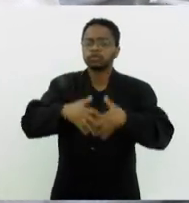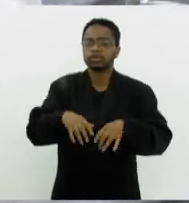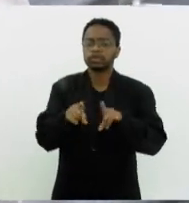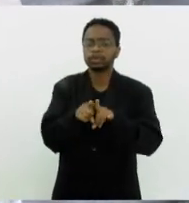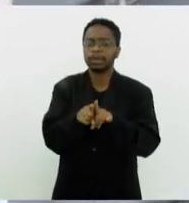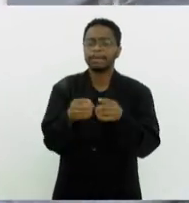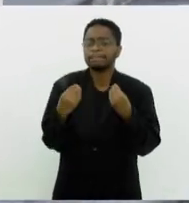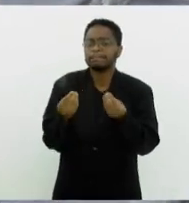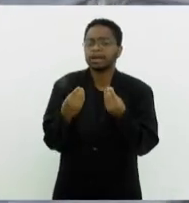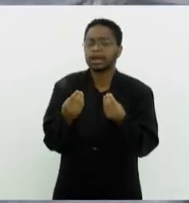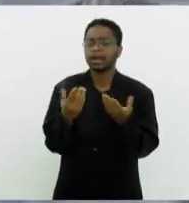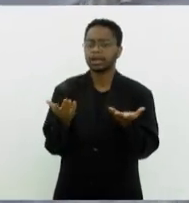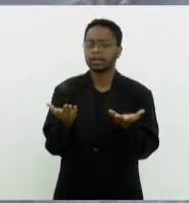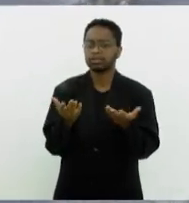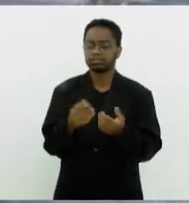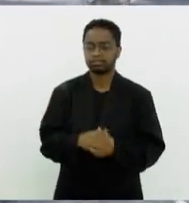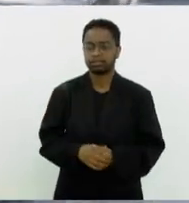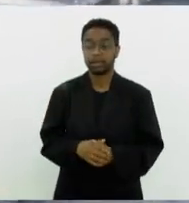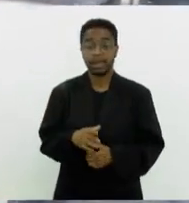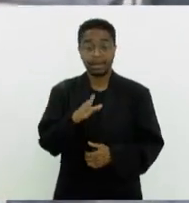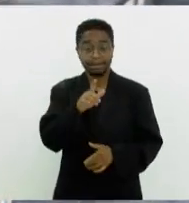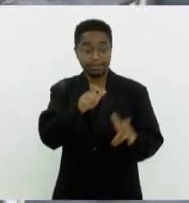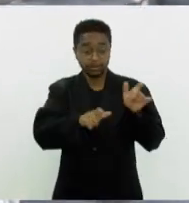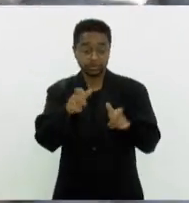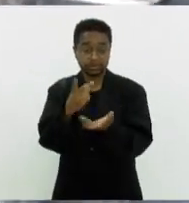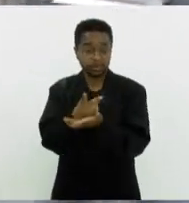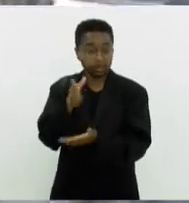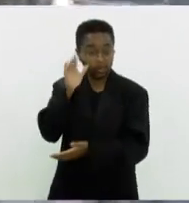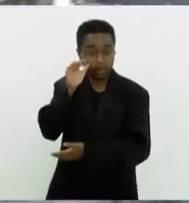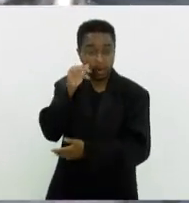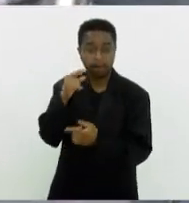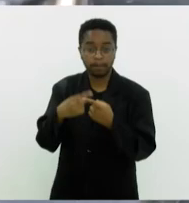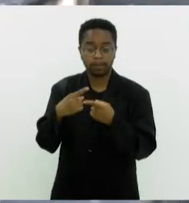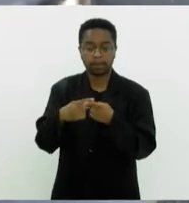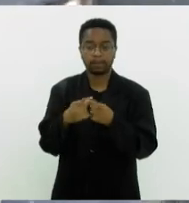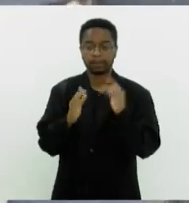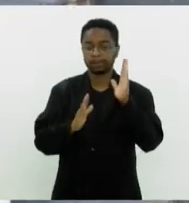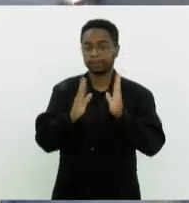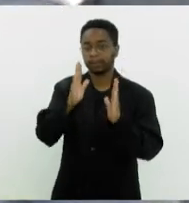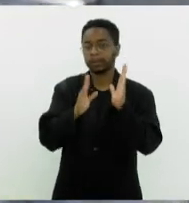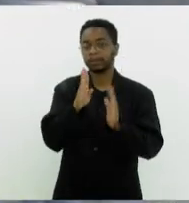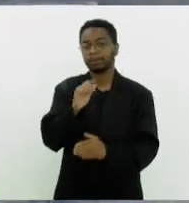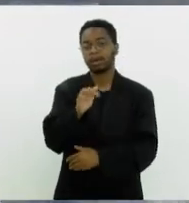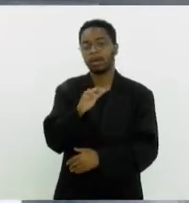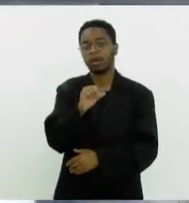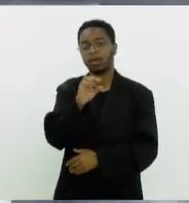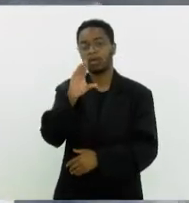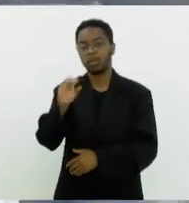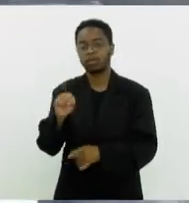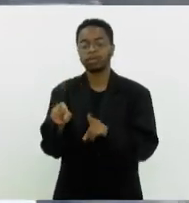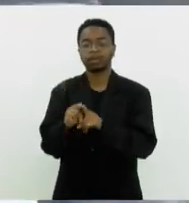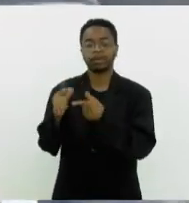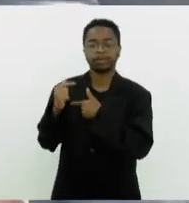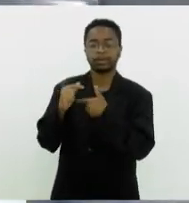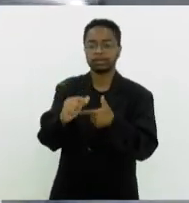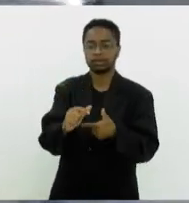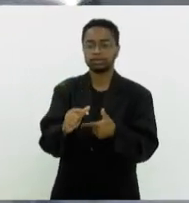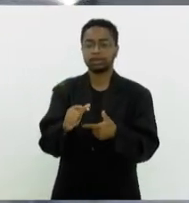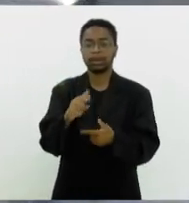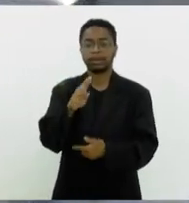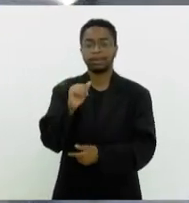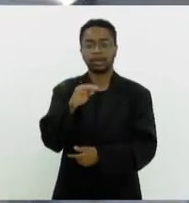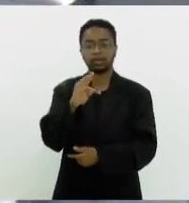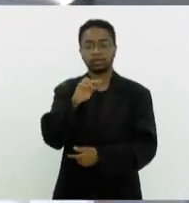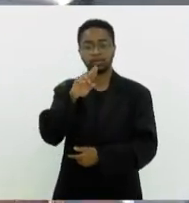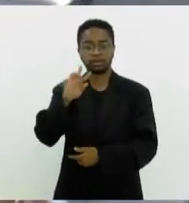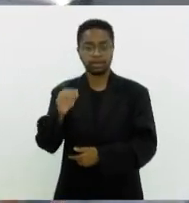uma curiosidade também que as pessoas têm, né? Porque nesse período barroco, até no período clássico, na época de Mozart, a batuta não